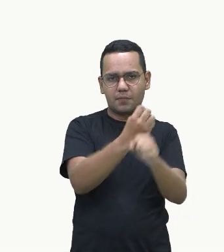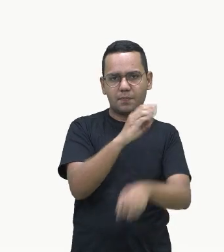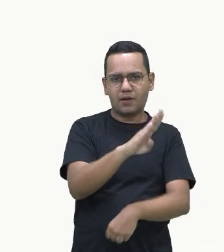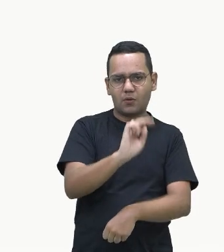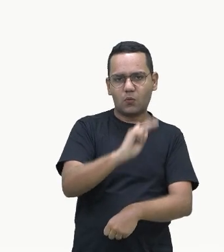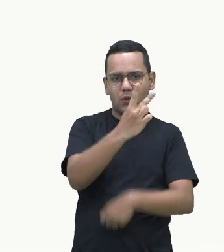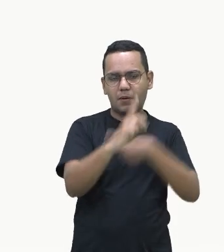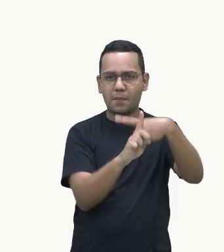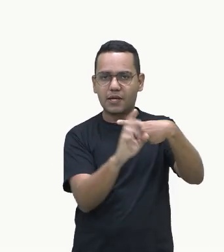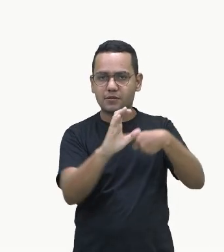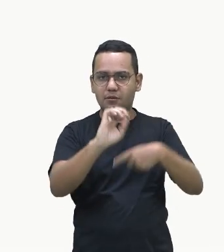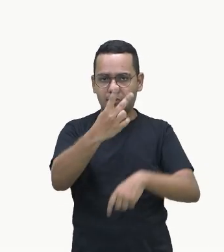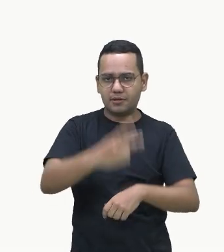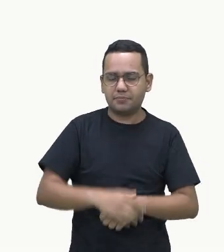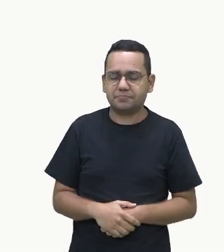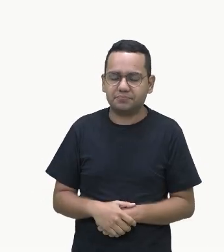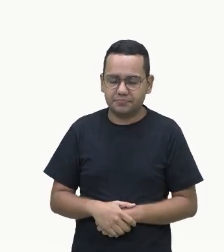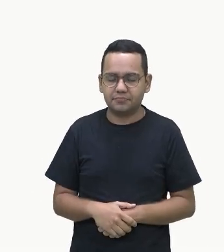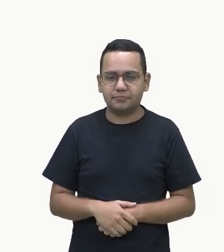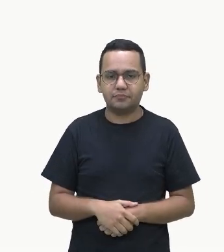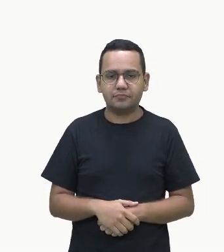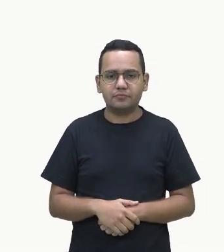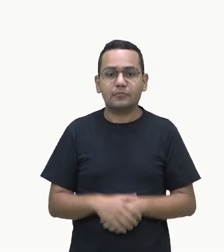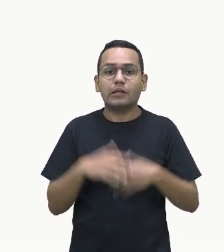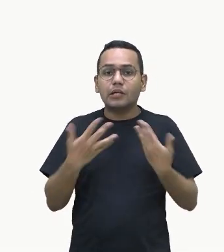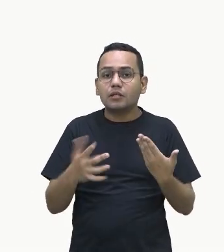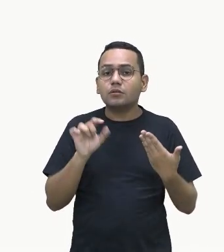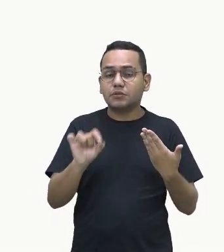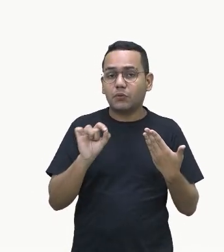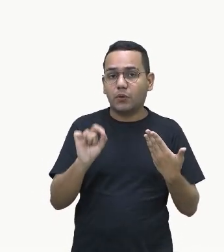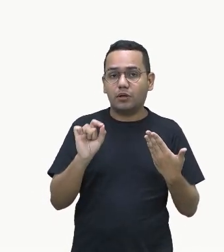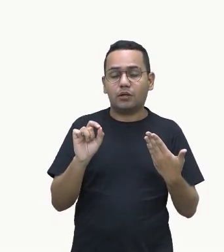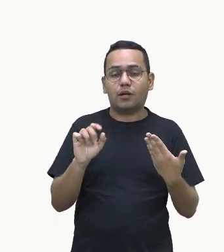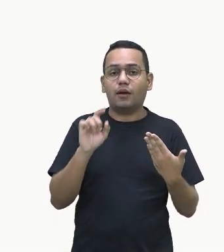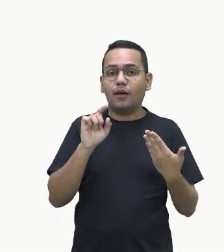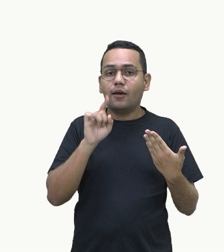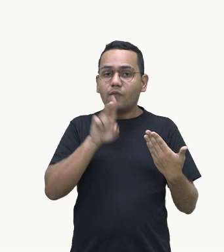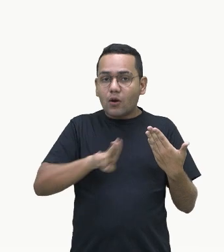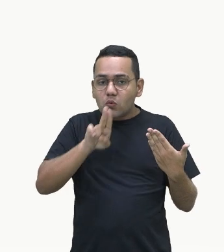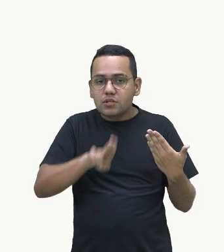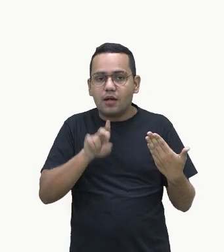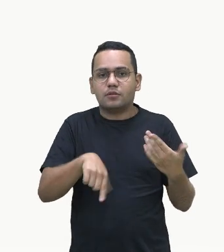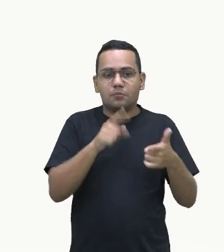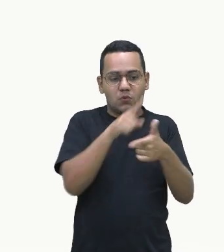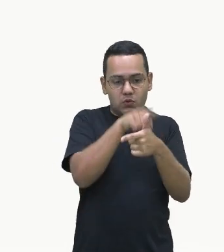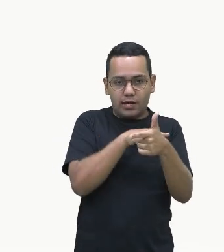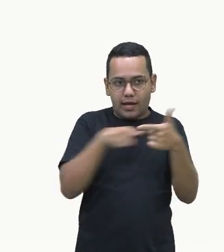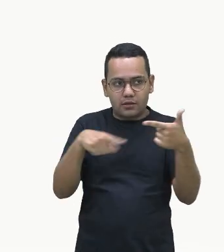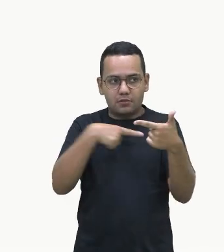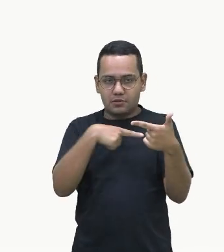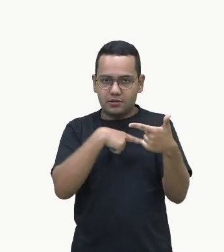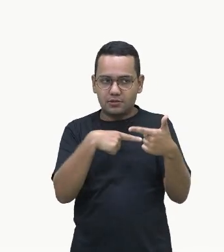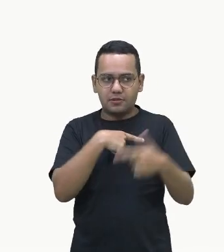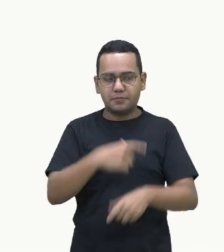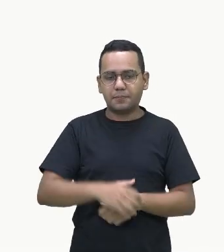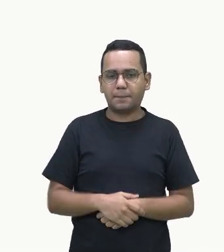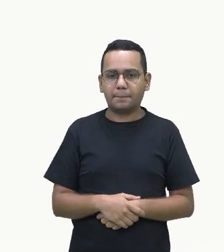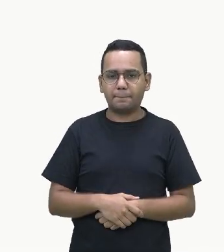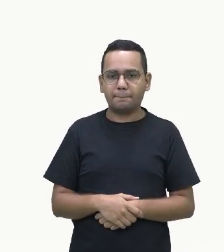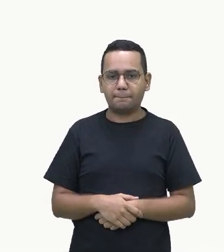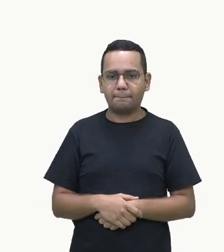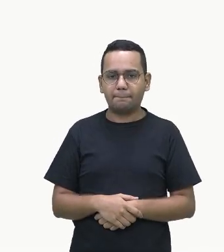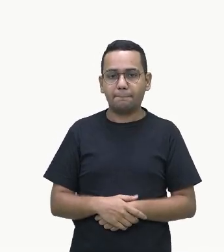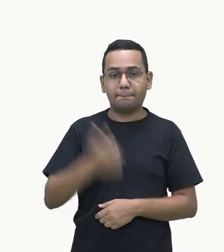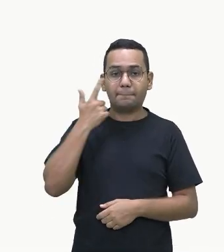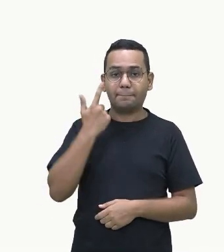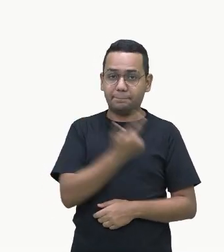vem trabalhando a relação entre os catetos do nosso triângulo retângulo. Quais são os catetos aí? Nós temos